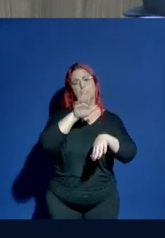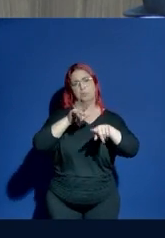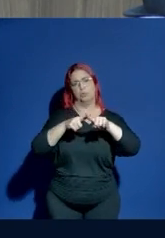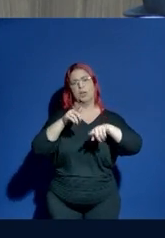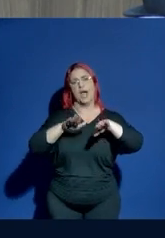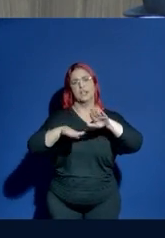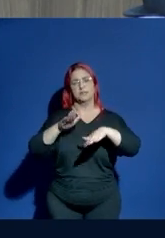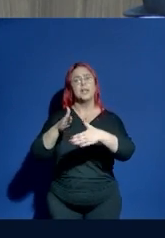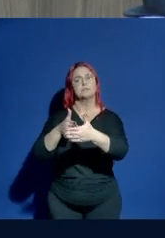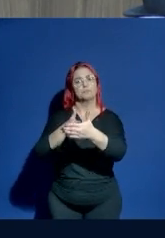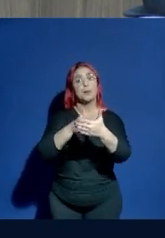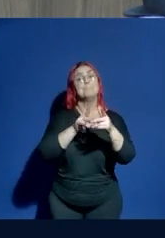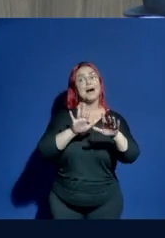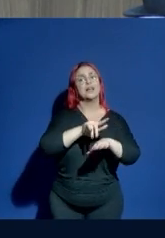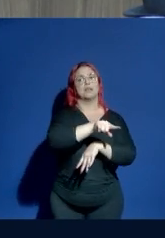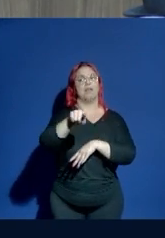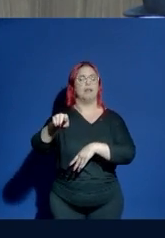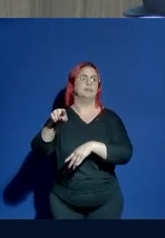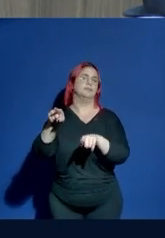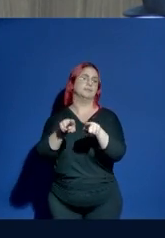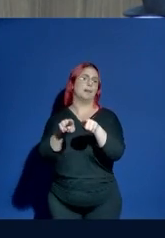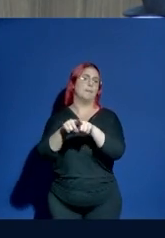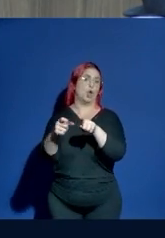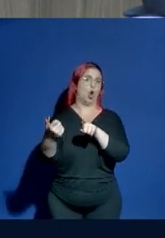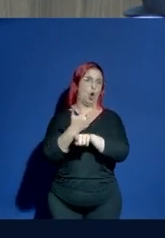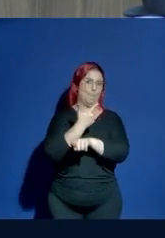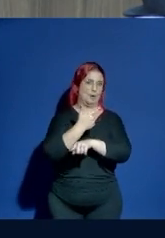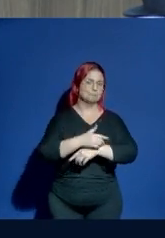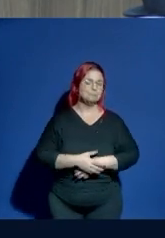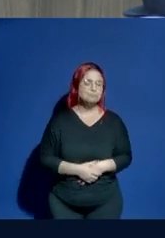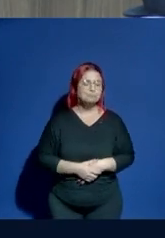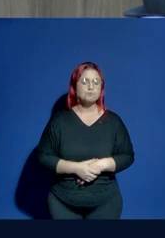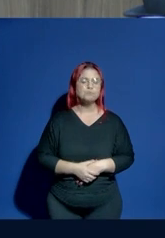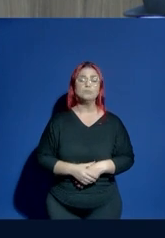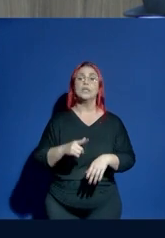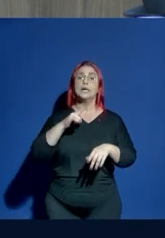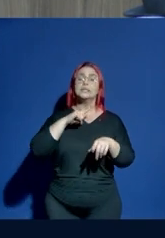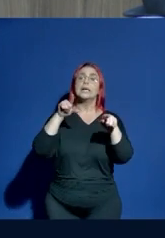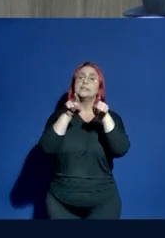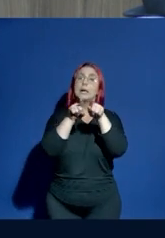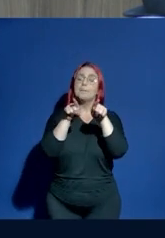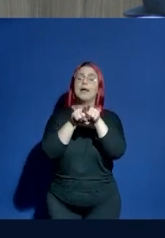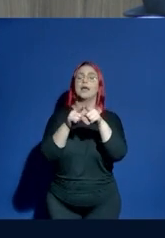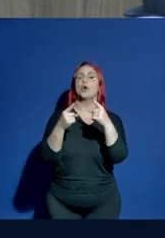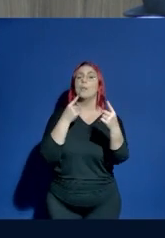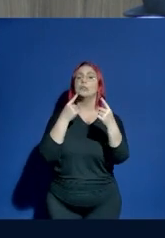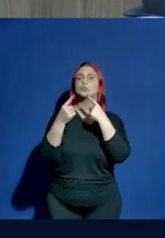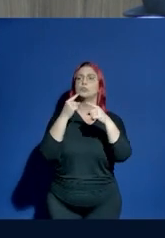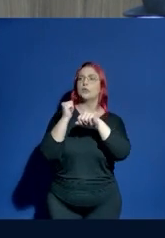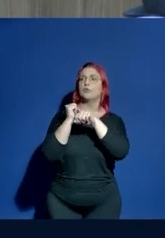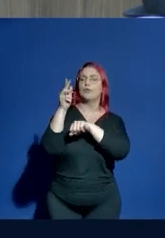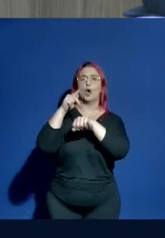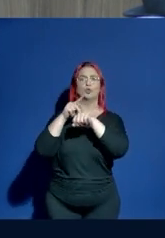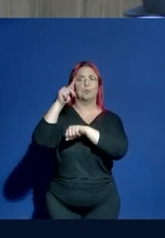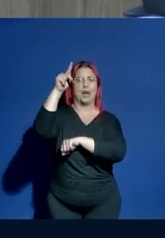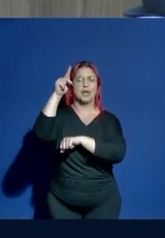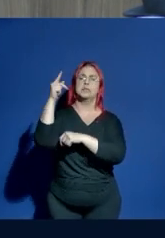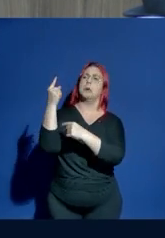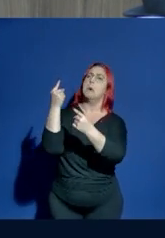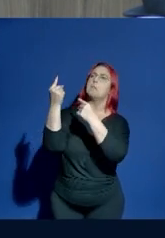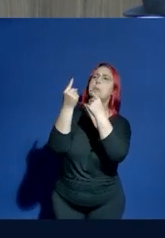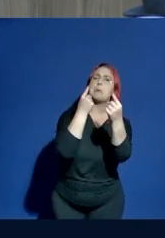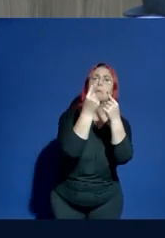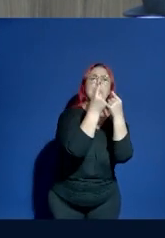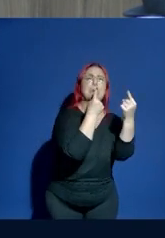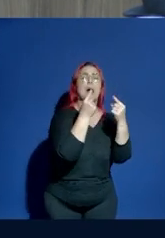restritivos, mas que são compradores de biocombustíveis. Nós temos um debate internacional, que é um debate